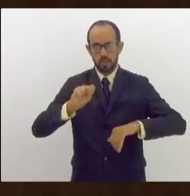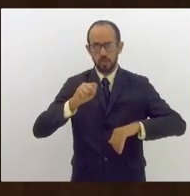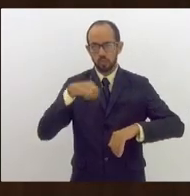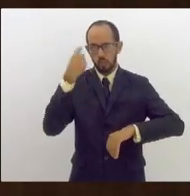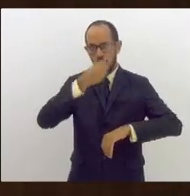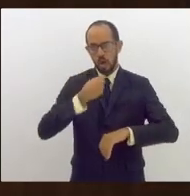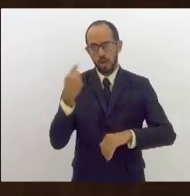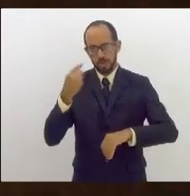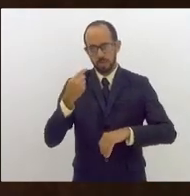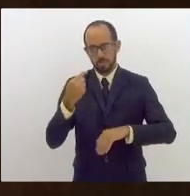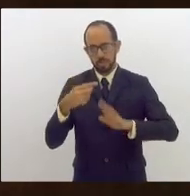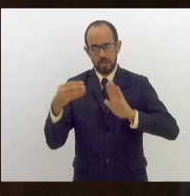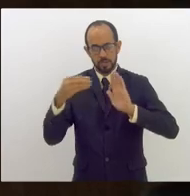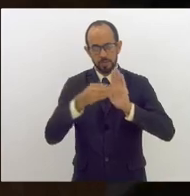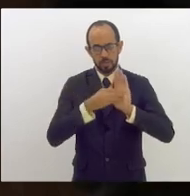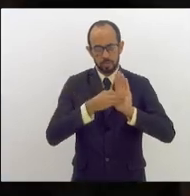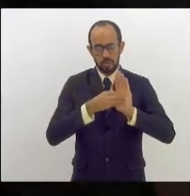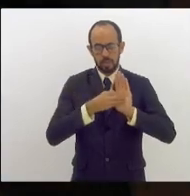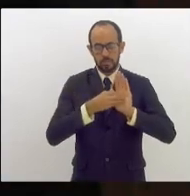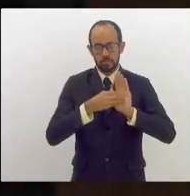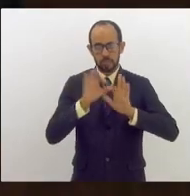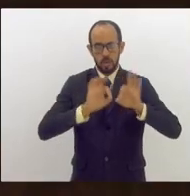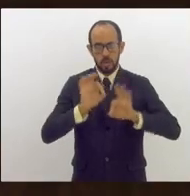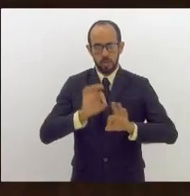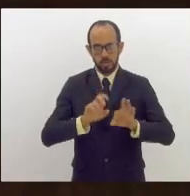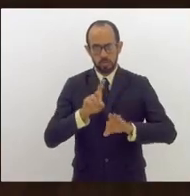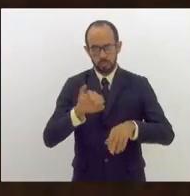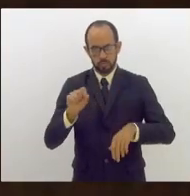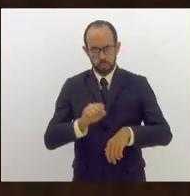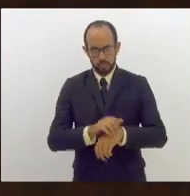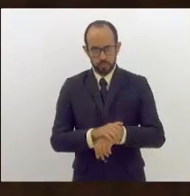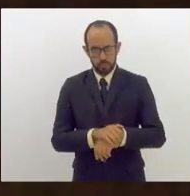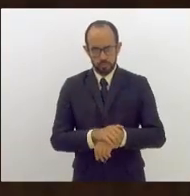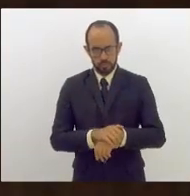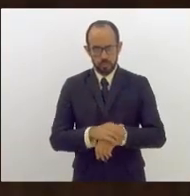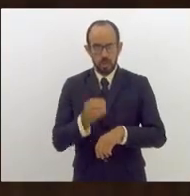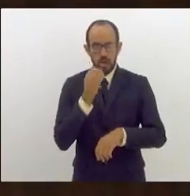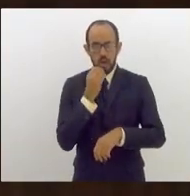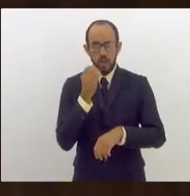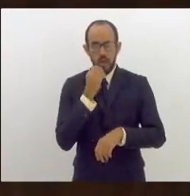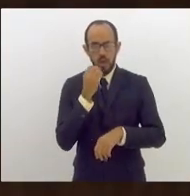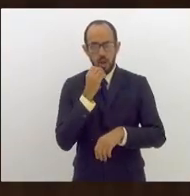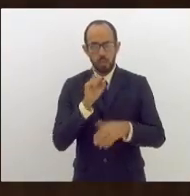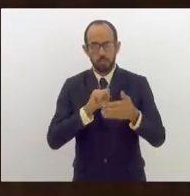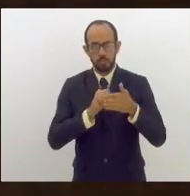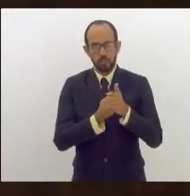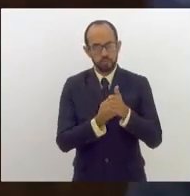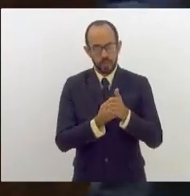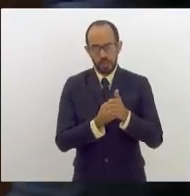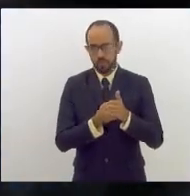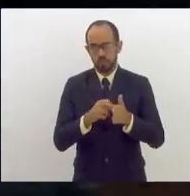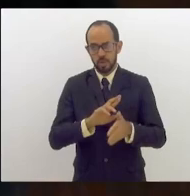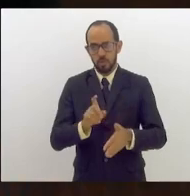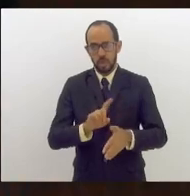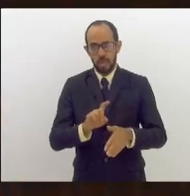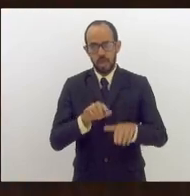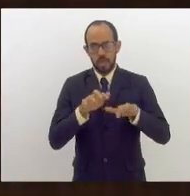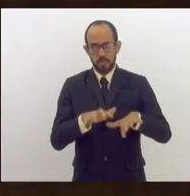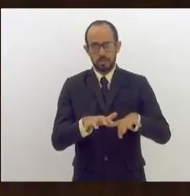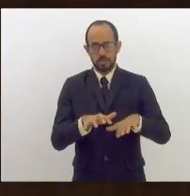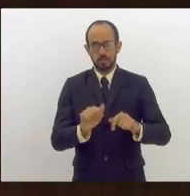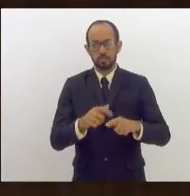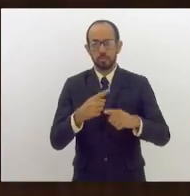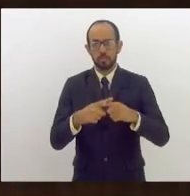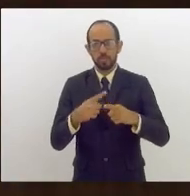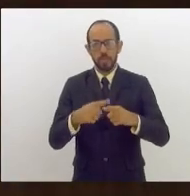para inserção na ordem do dia obviamente que os vetos não se inserem nessa condição já que o rendimento é